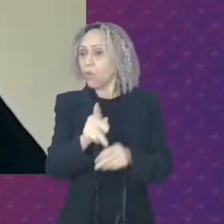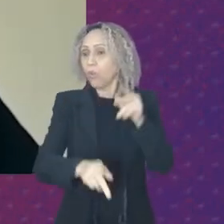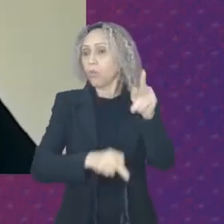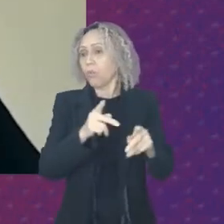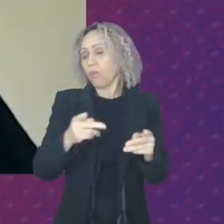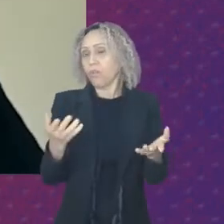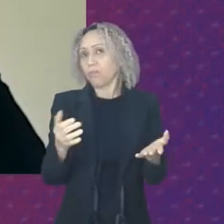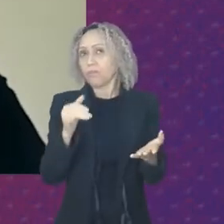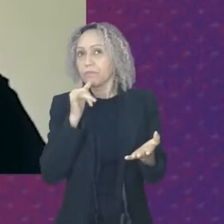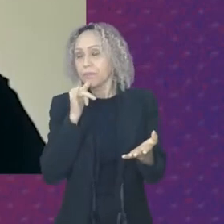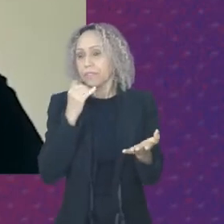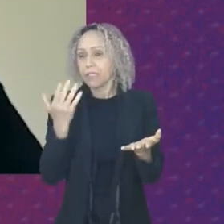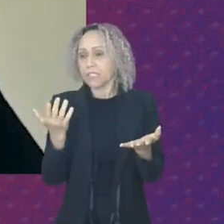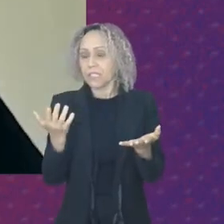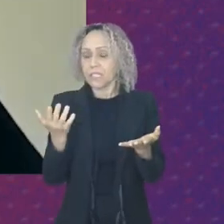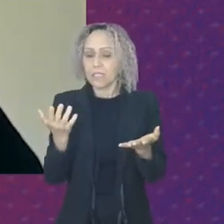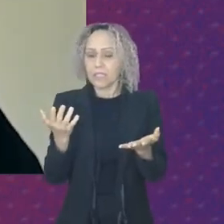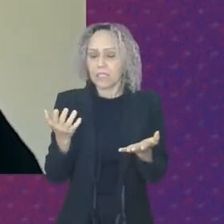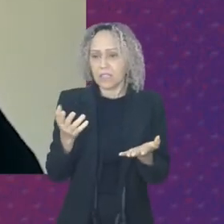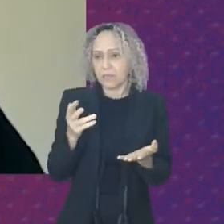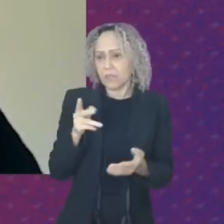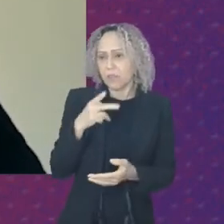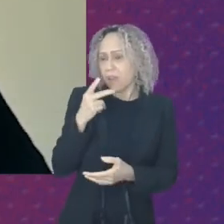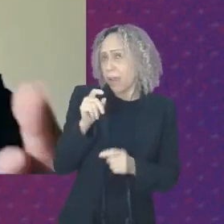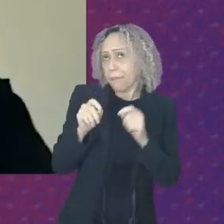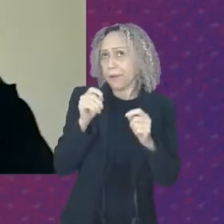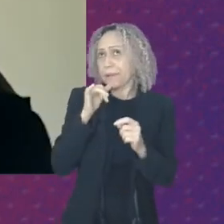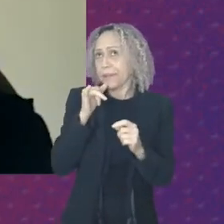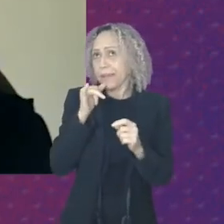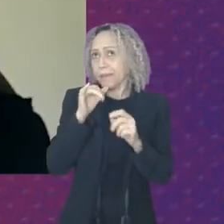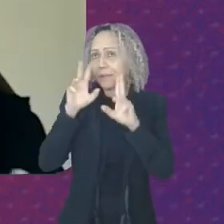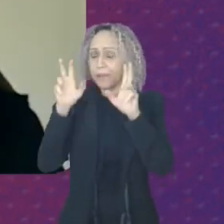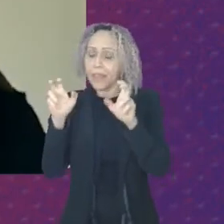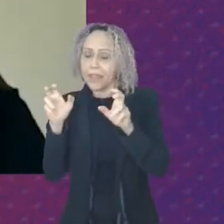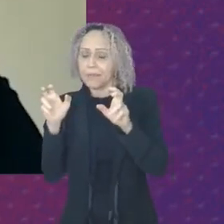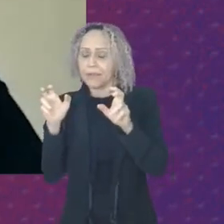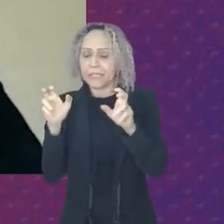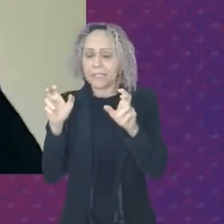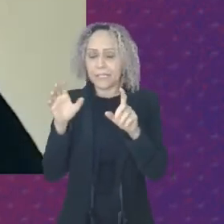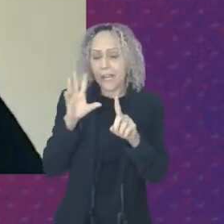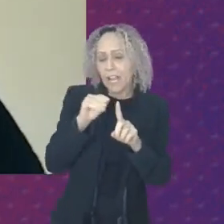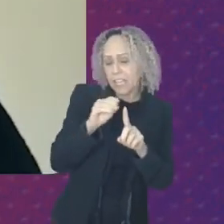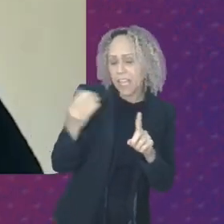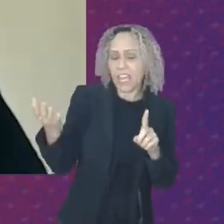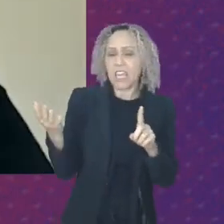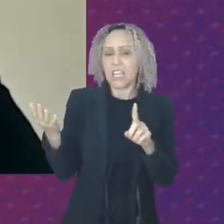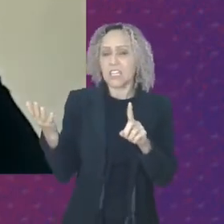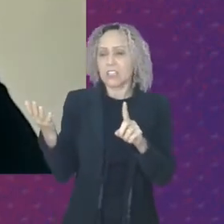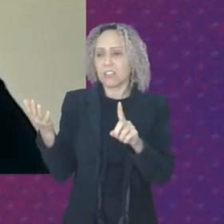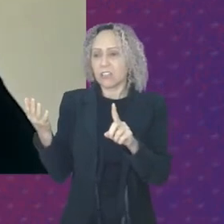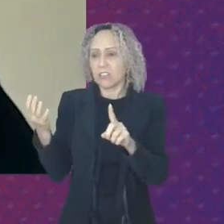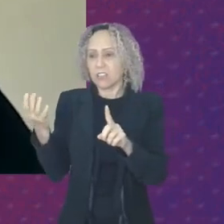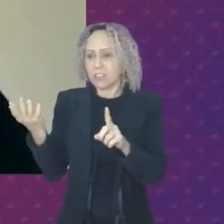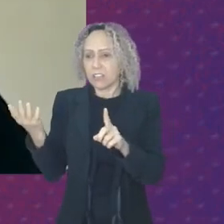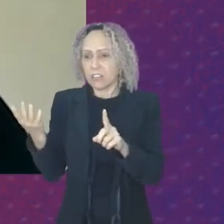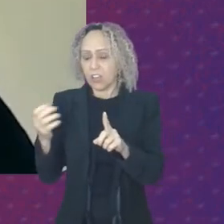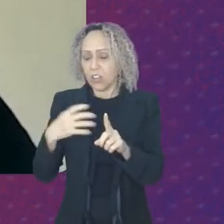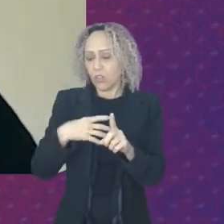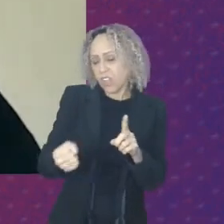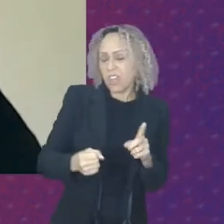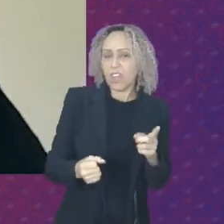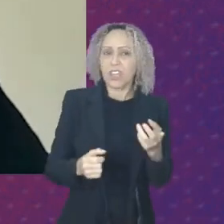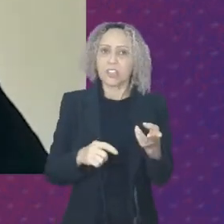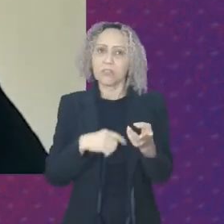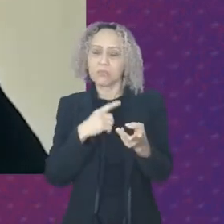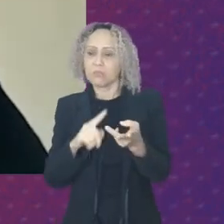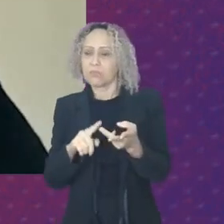beijos forçados, dos blocos, que tinham muitos casos de assédio, mas também sobre o próprio desfile, uma vasta discussão sobre o